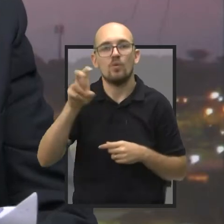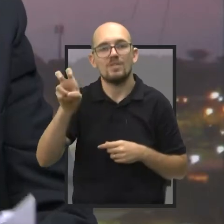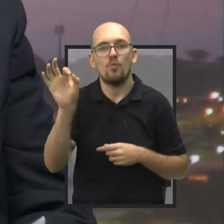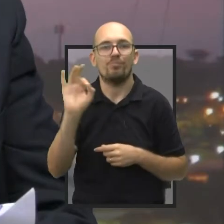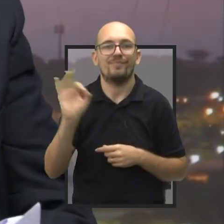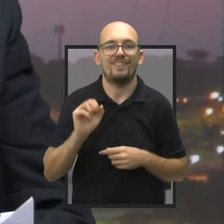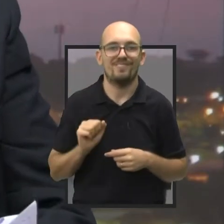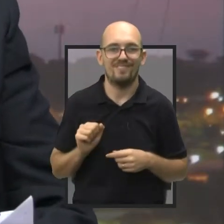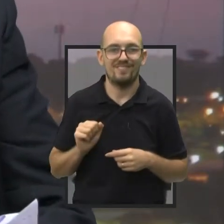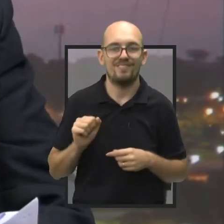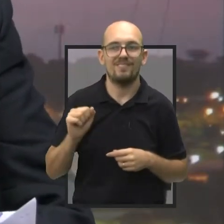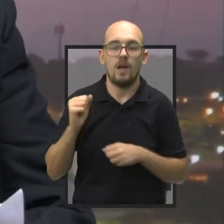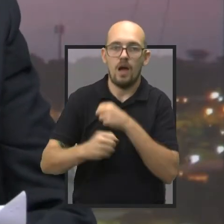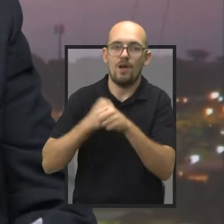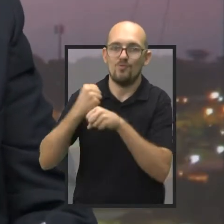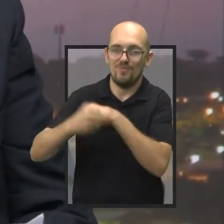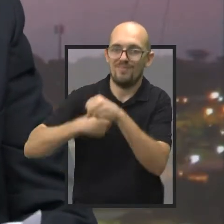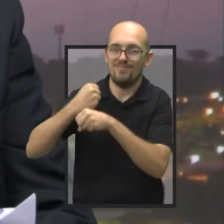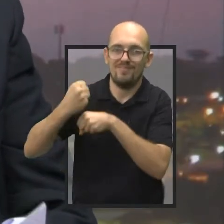juros